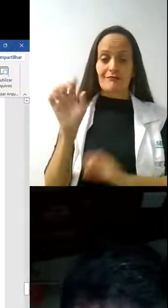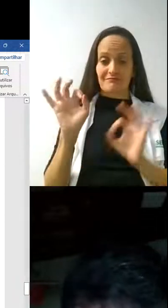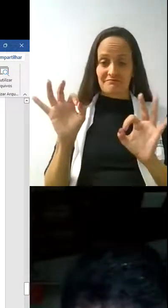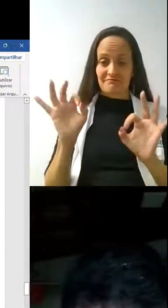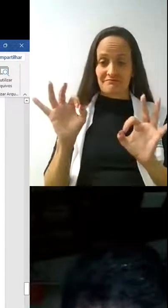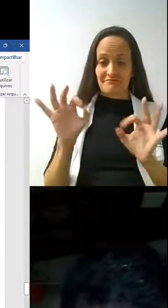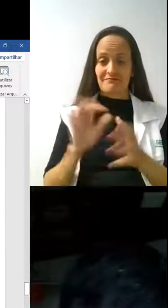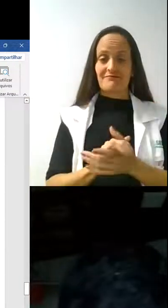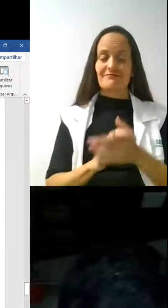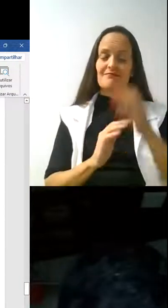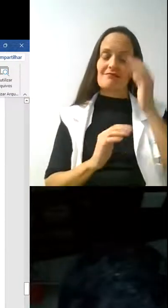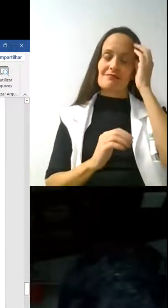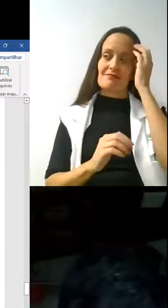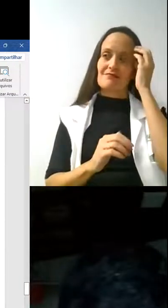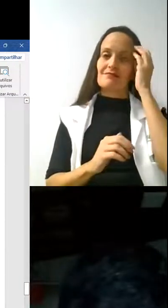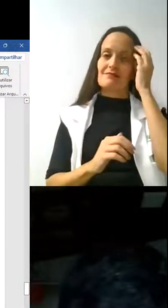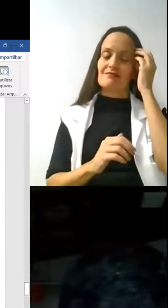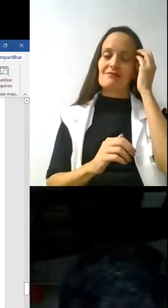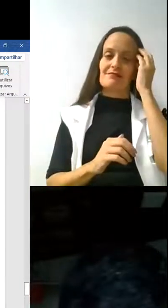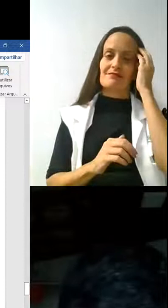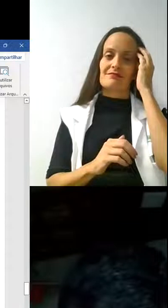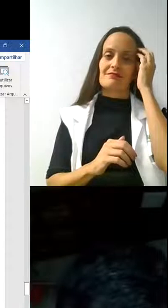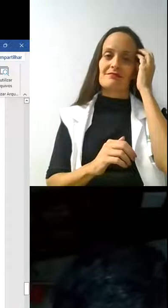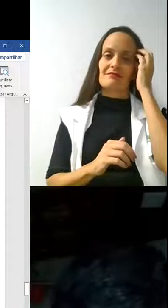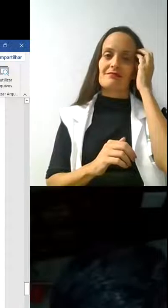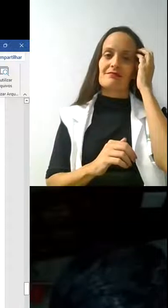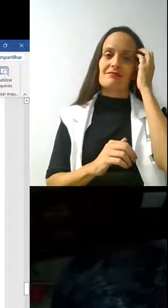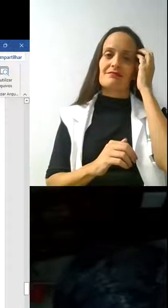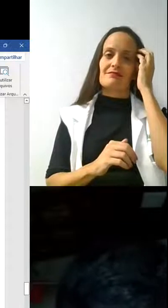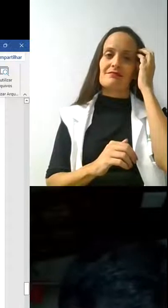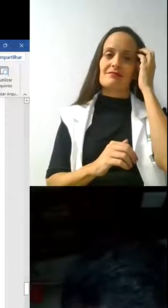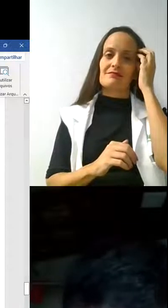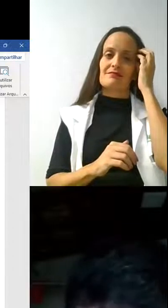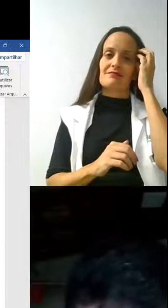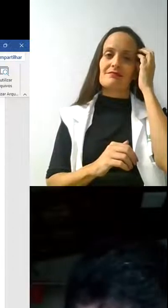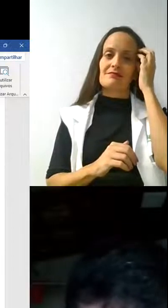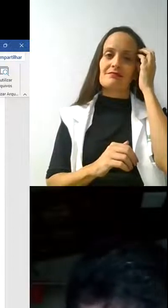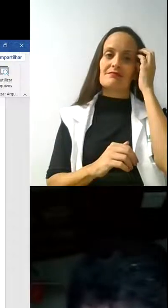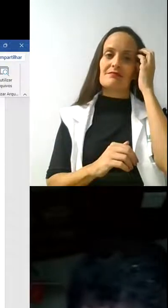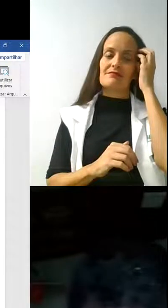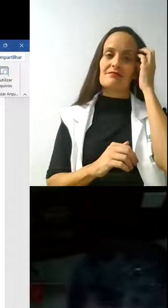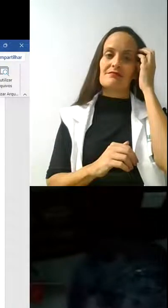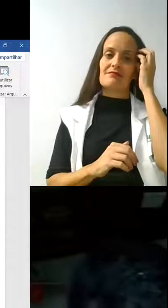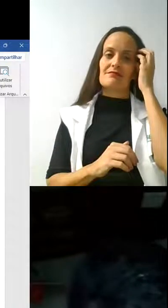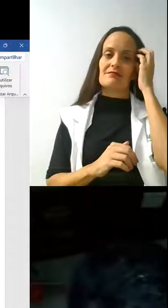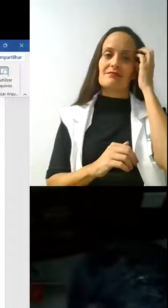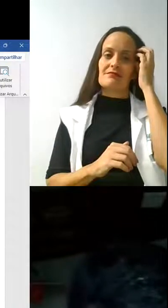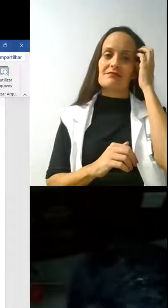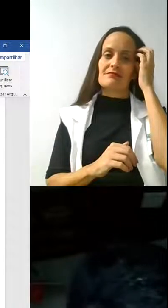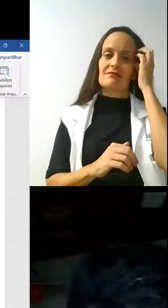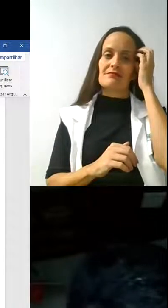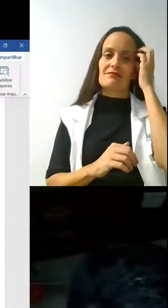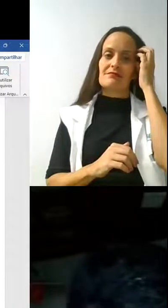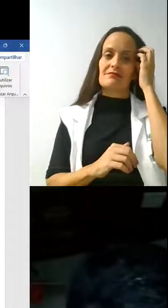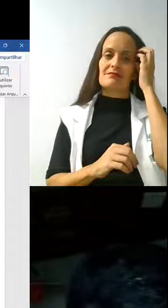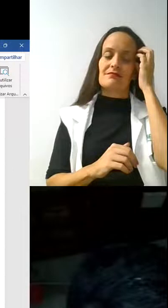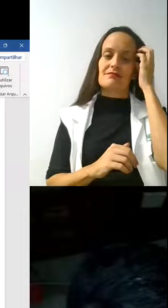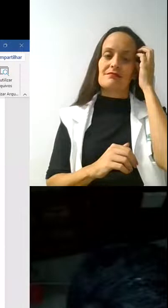Aí você vai falar assim, ah, professor, não tem essa coluna aqui, né, lá na atividade. Então, vou apagar ela aqui, ó.